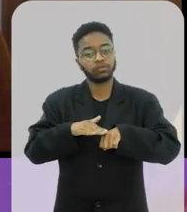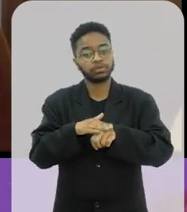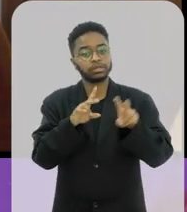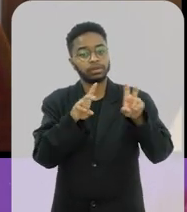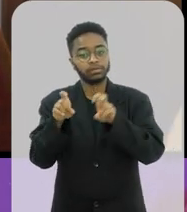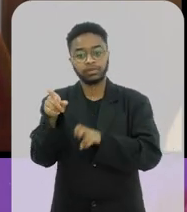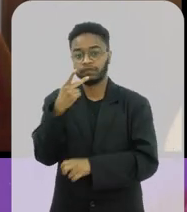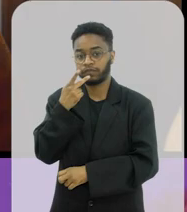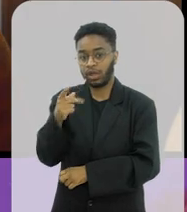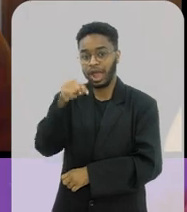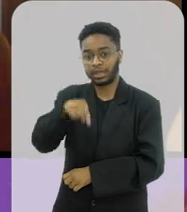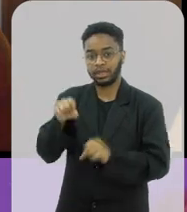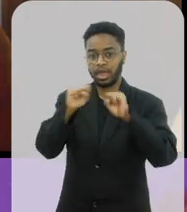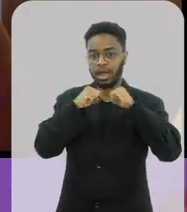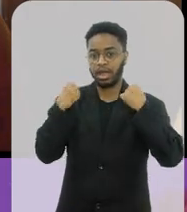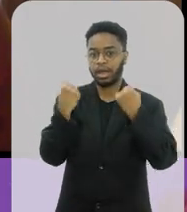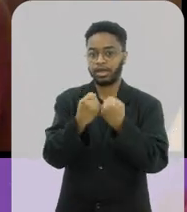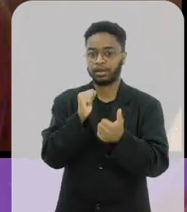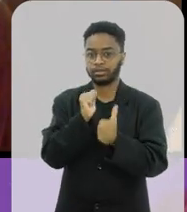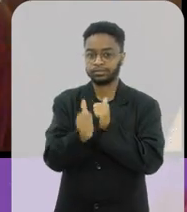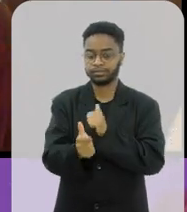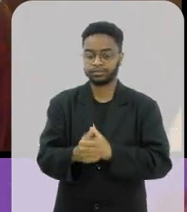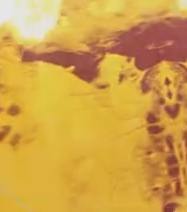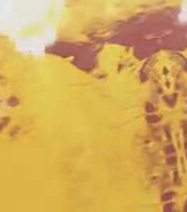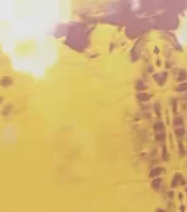citou aqui no Arena Esportiva.